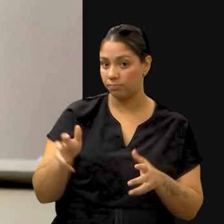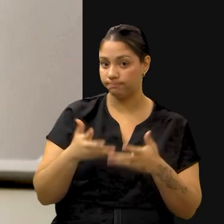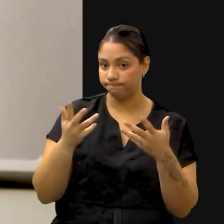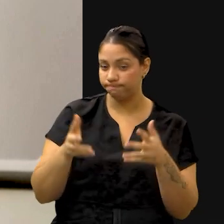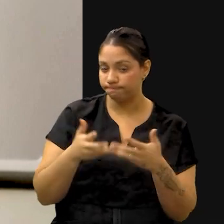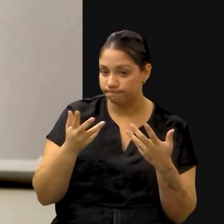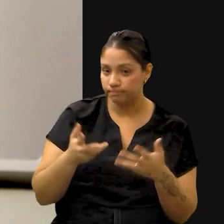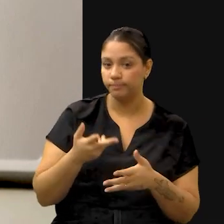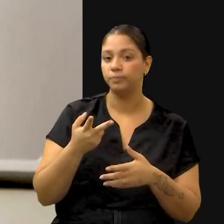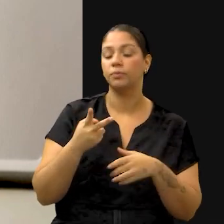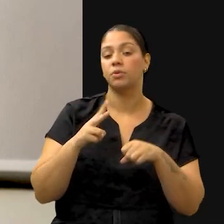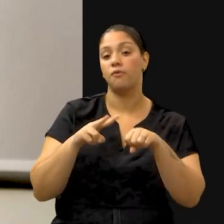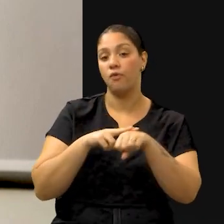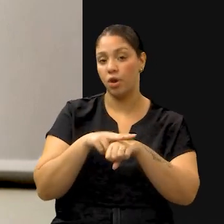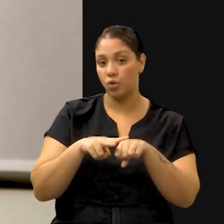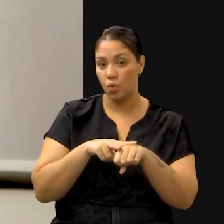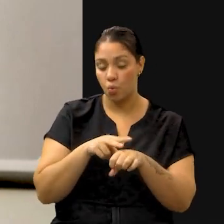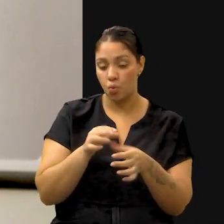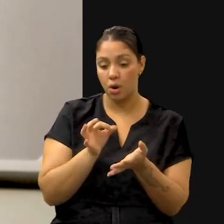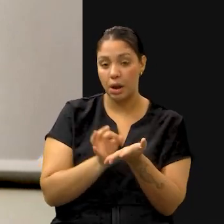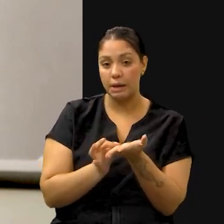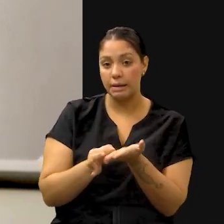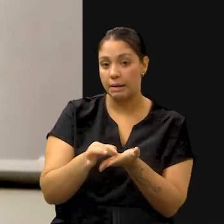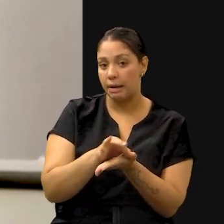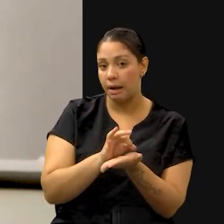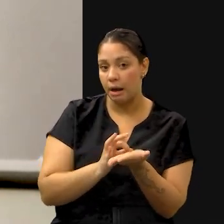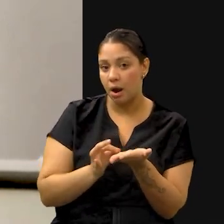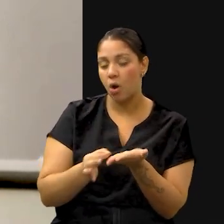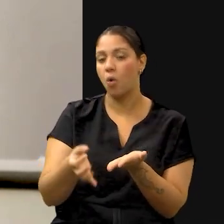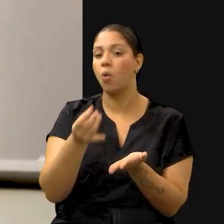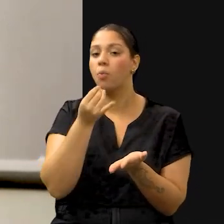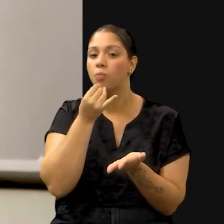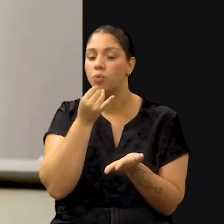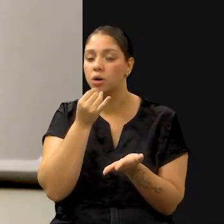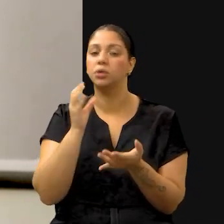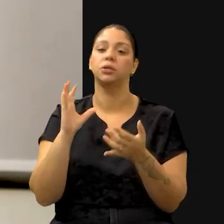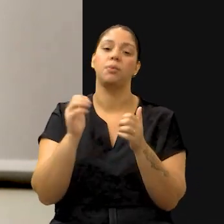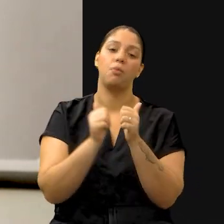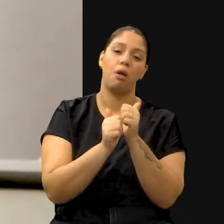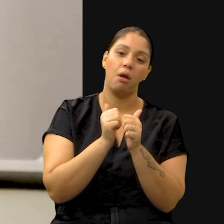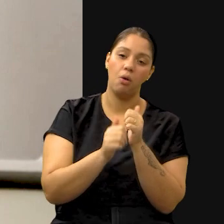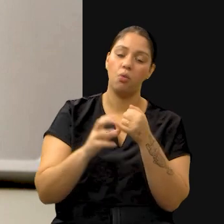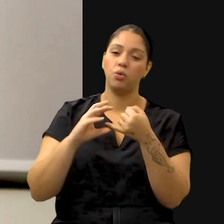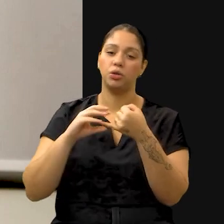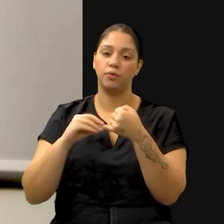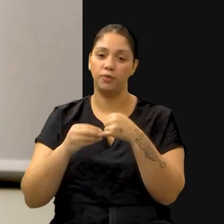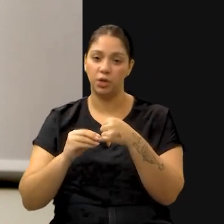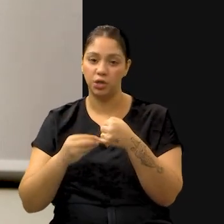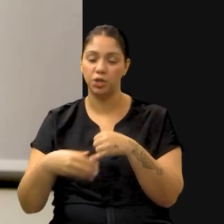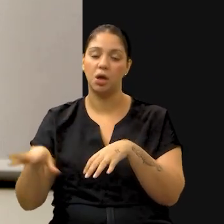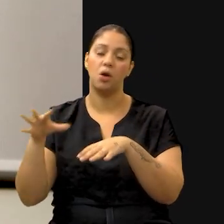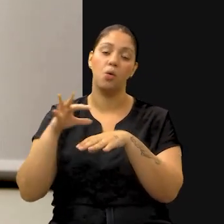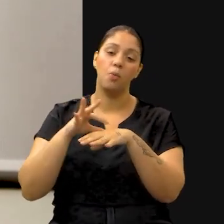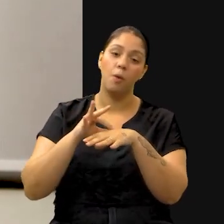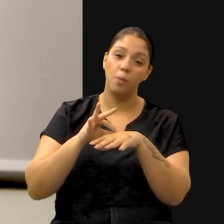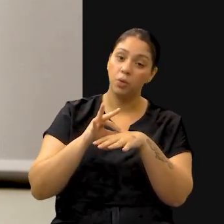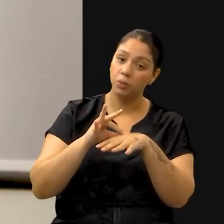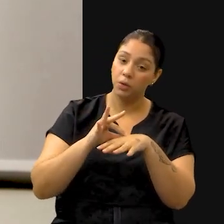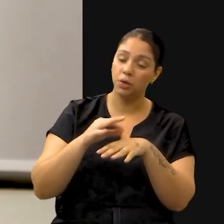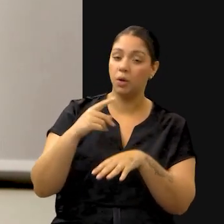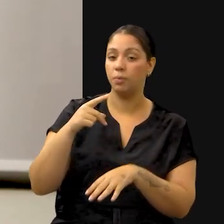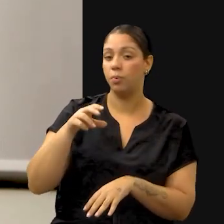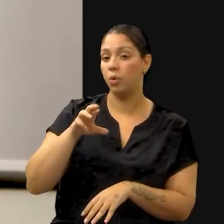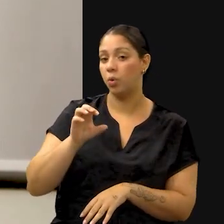verduras, em legumes, em grãos saudáveis, como o arroz, como o feijão, ter acesso a uma